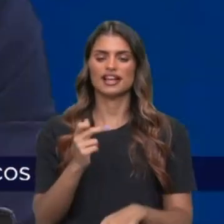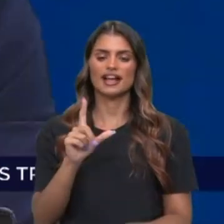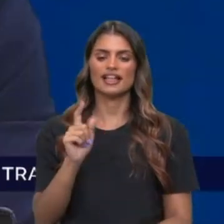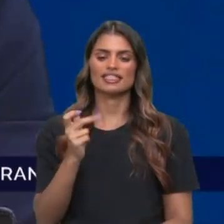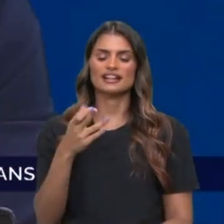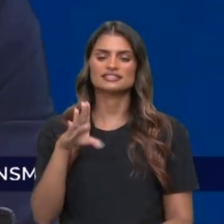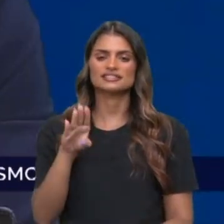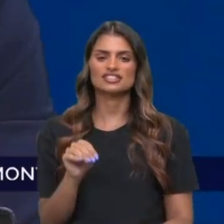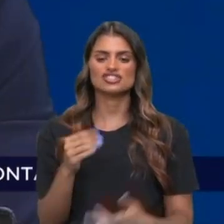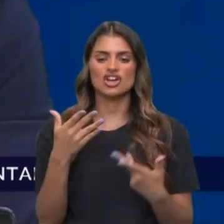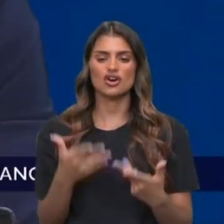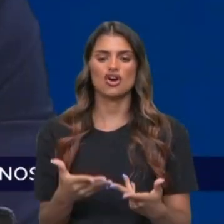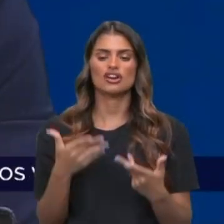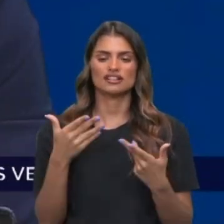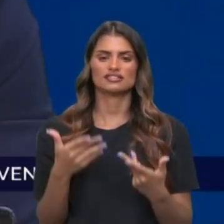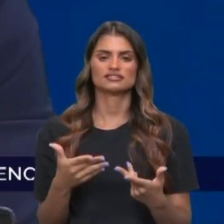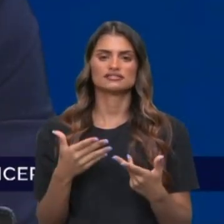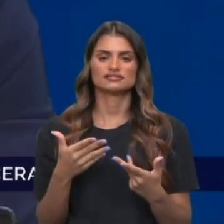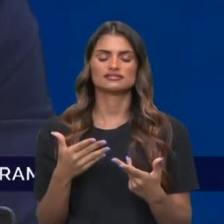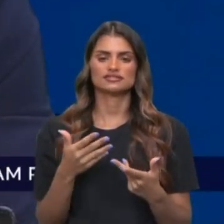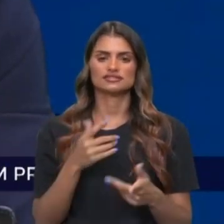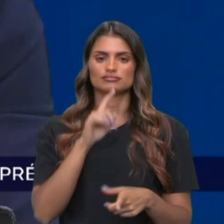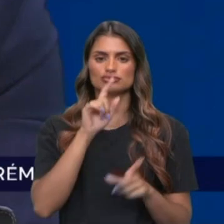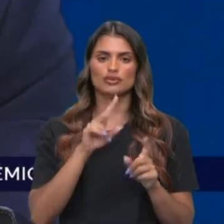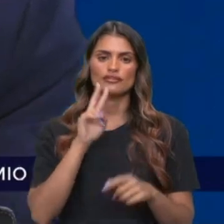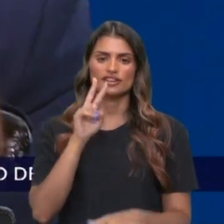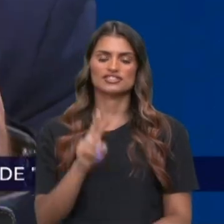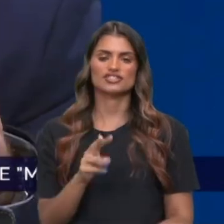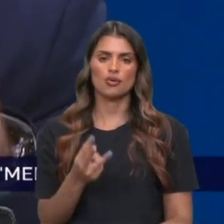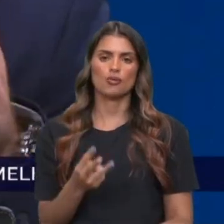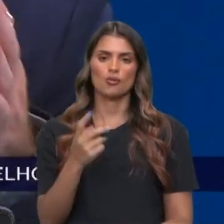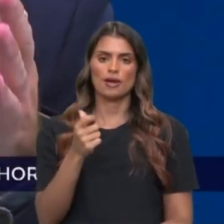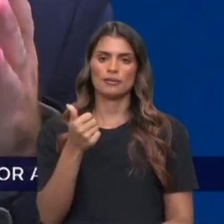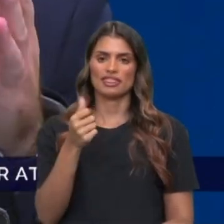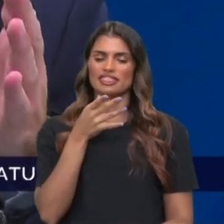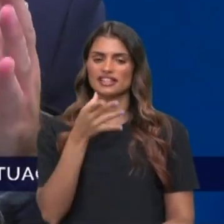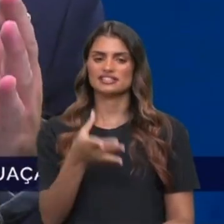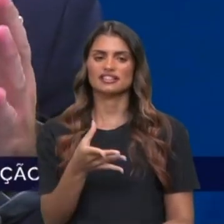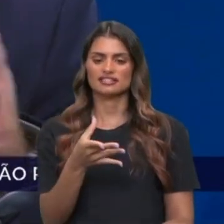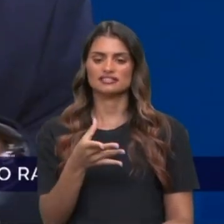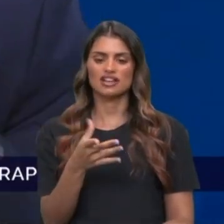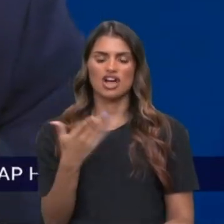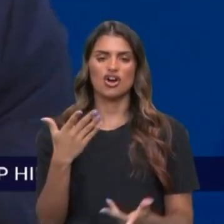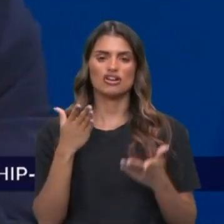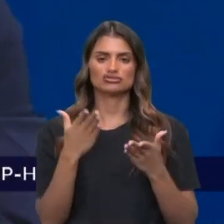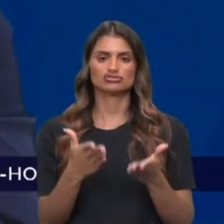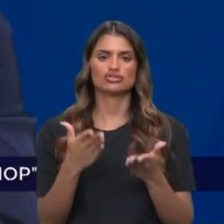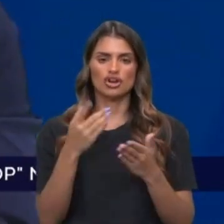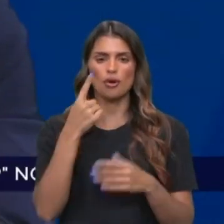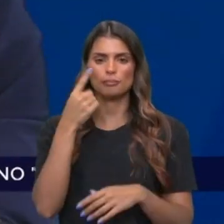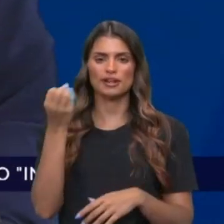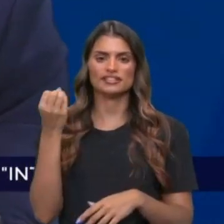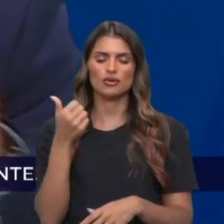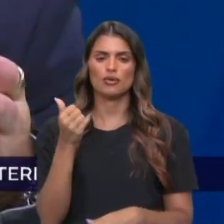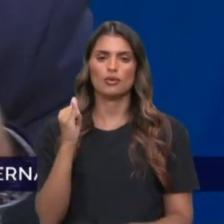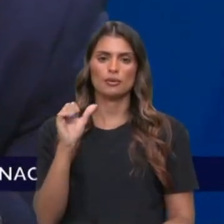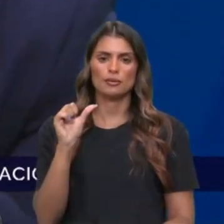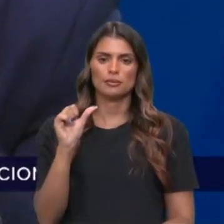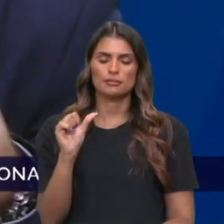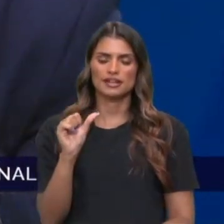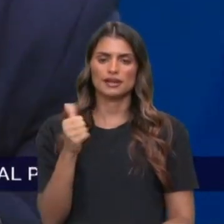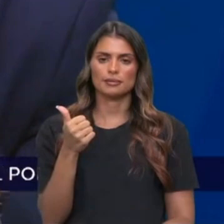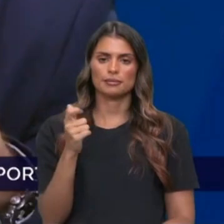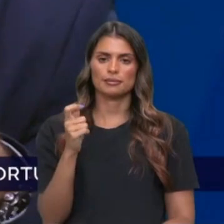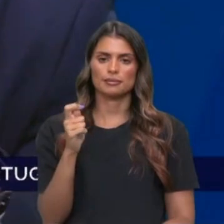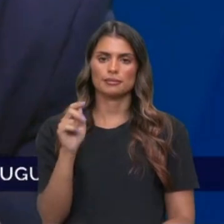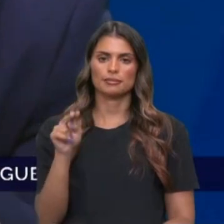e desta vez os cosmólogos olham para o resultado do Webb e dizem: vá lá que desta vez ele veio ajudar a compreender um bocado o Big Bang. Tal não